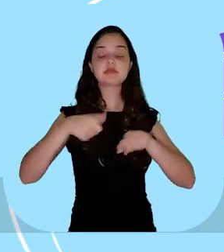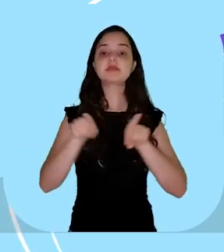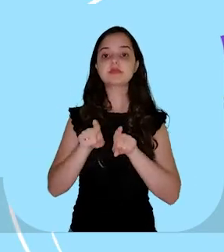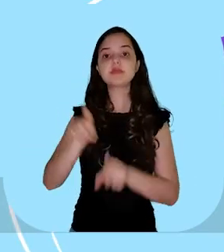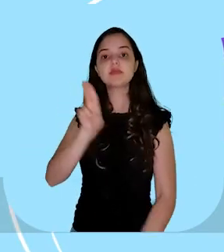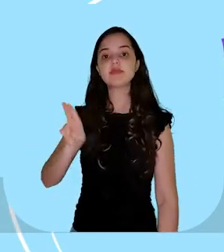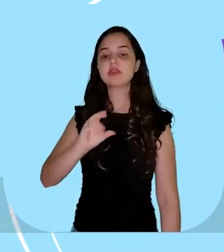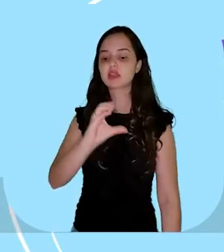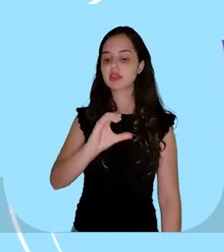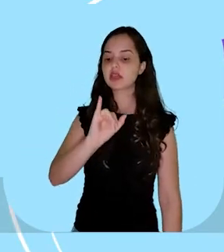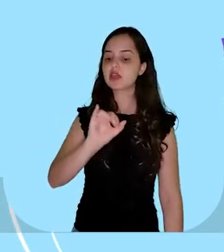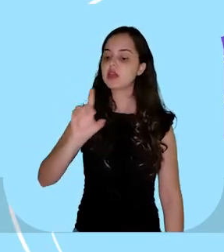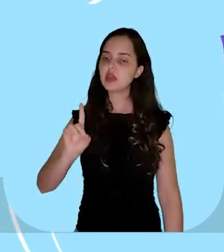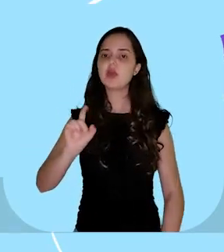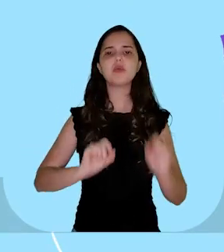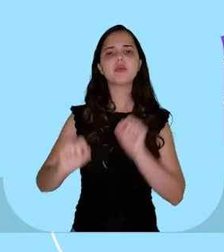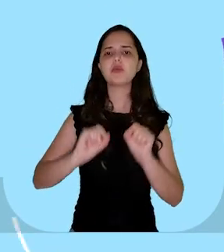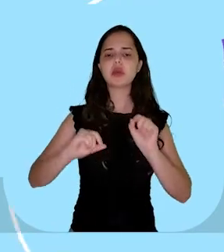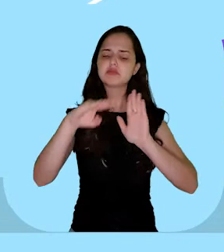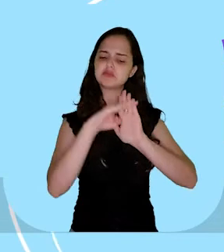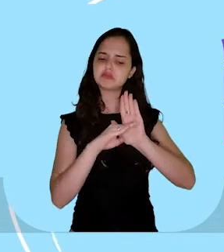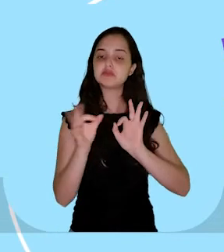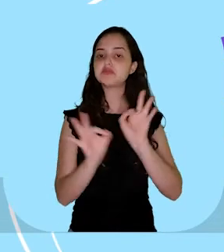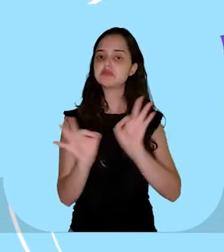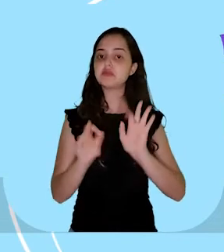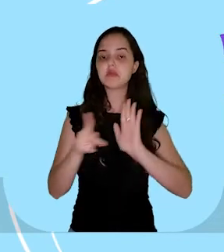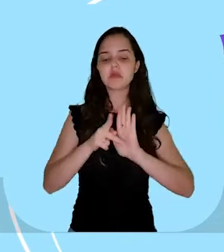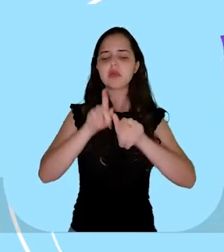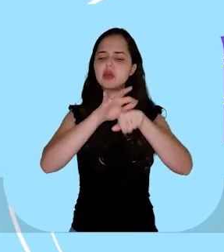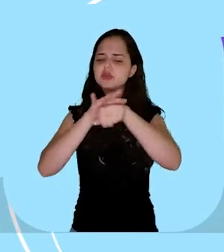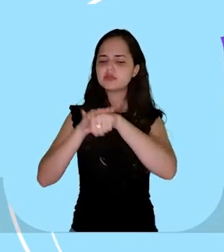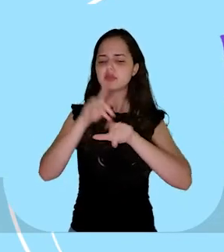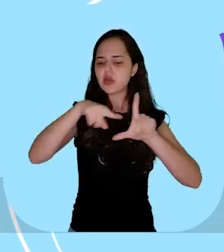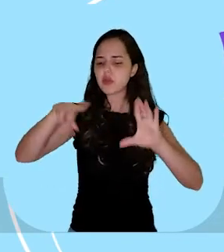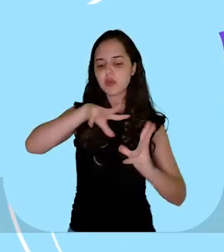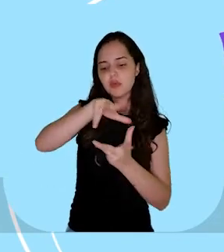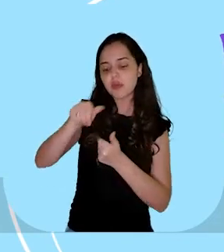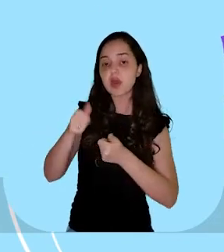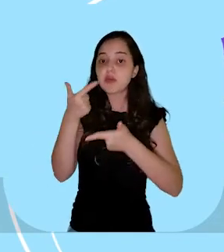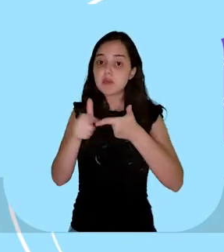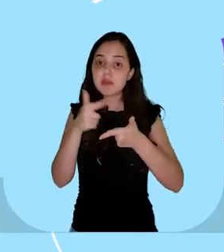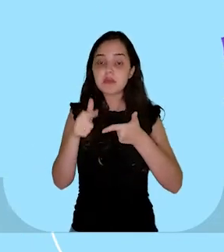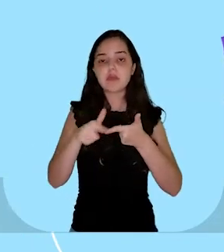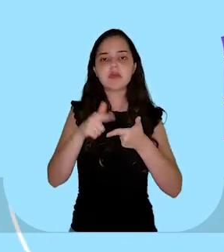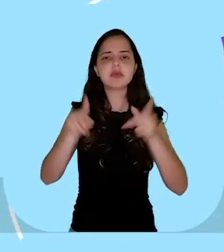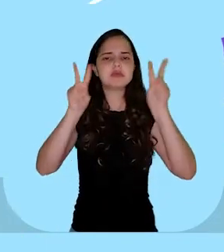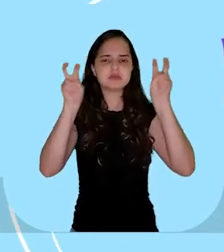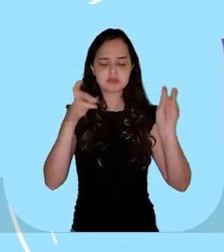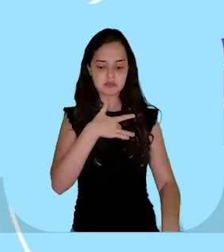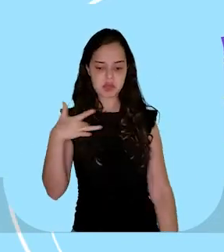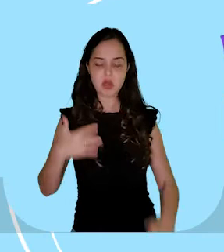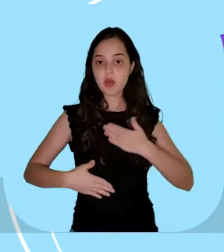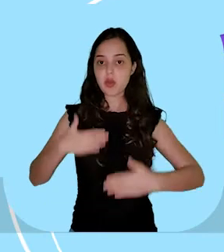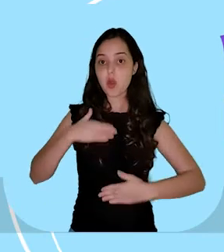a utilização do CID, Classificação Estatística Internacional de Doenças e Problemas Relacionados com a